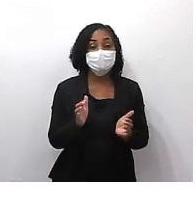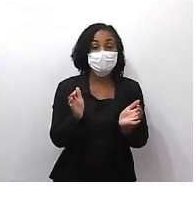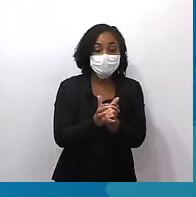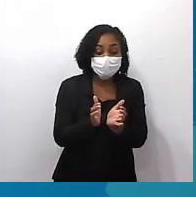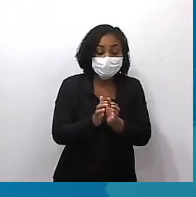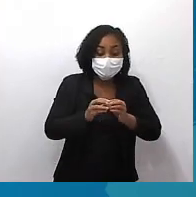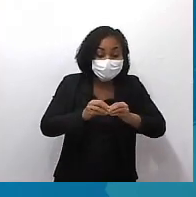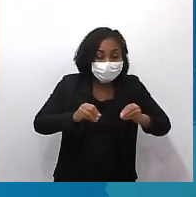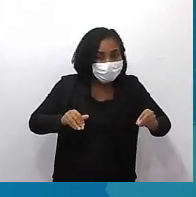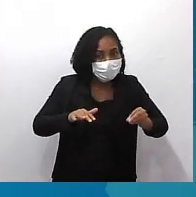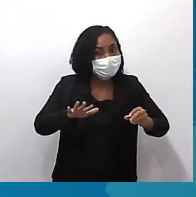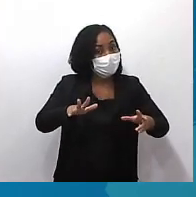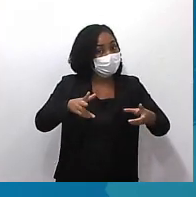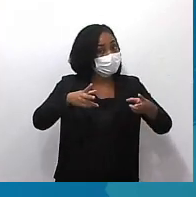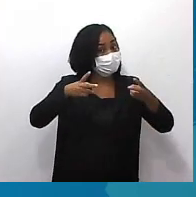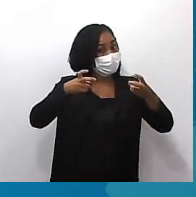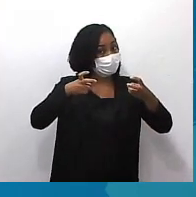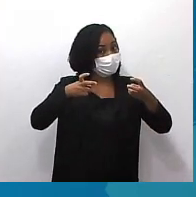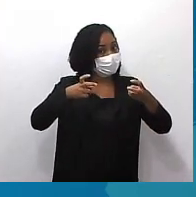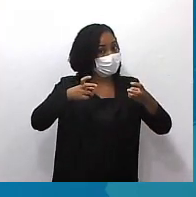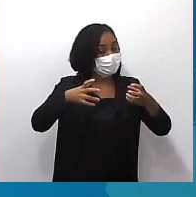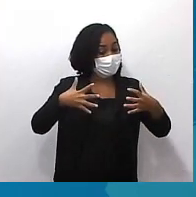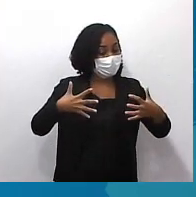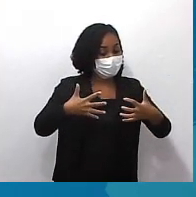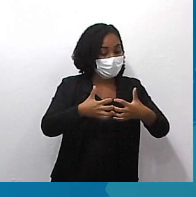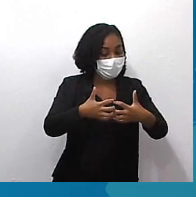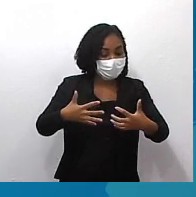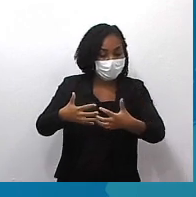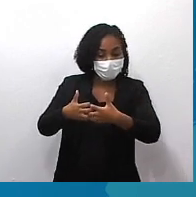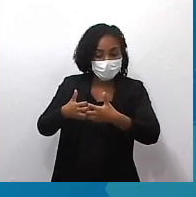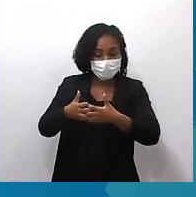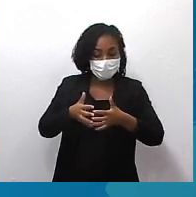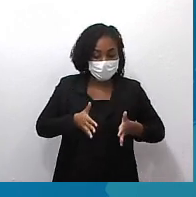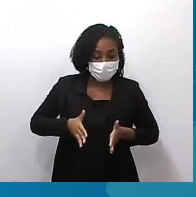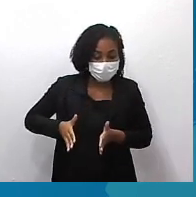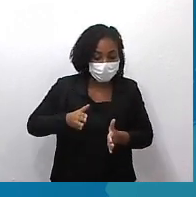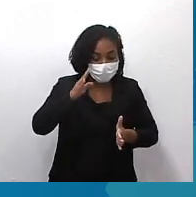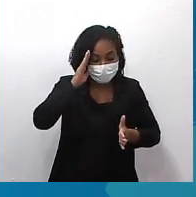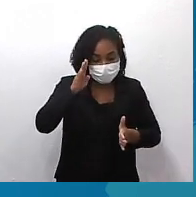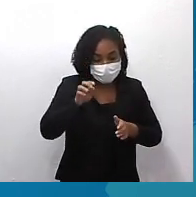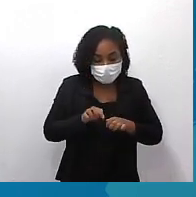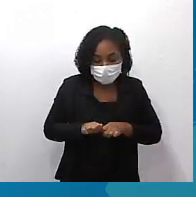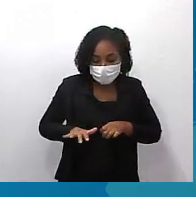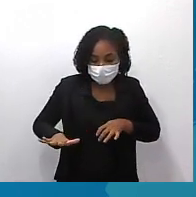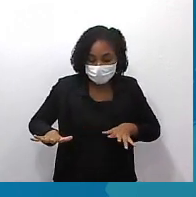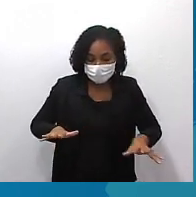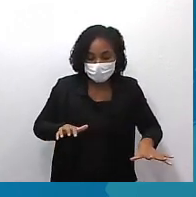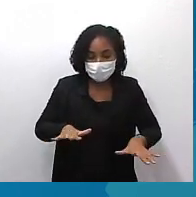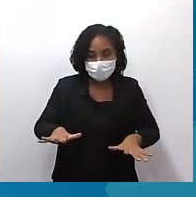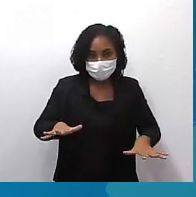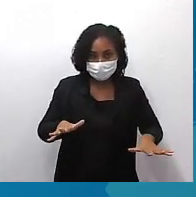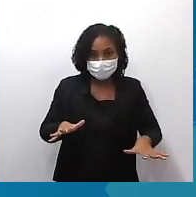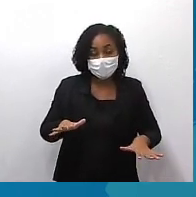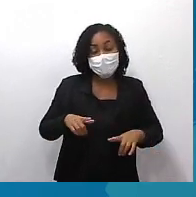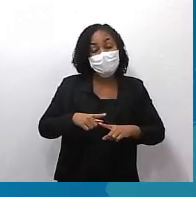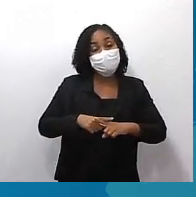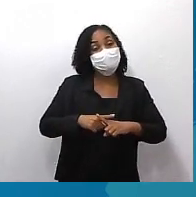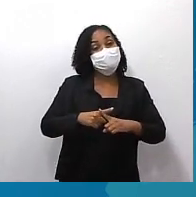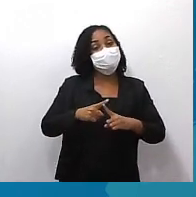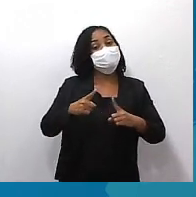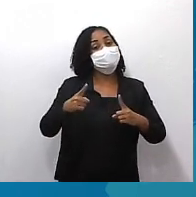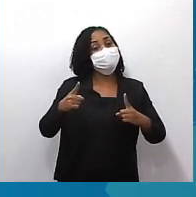de terra, perceba. A rede é o rio principal com seus afluentes e subafluentes. Porém, esse